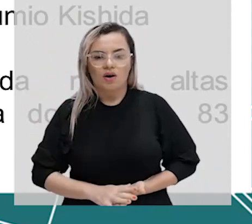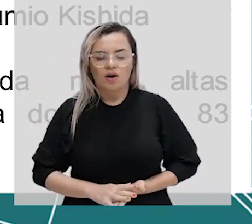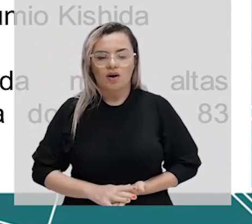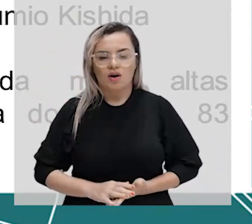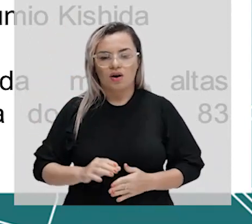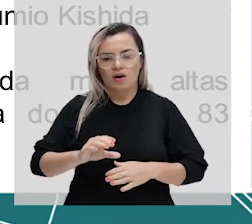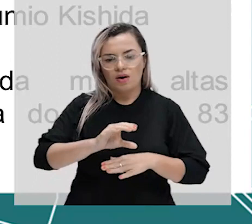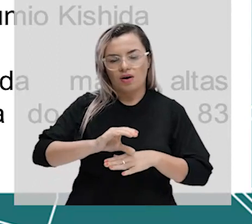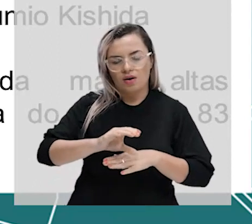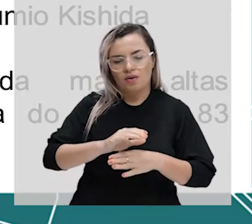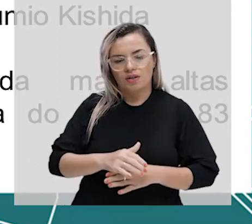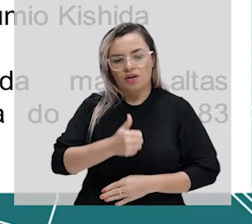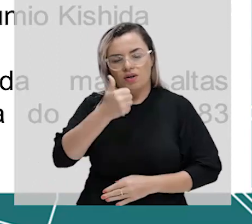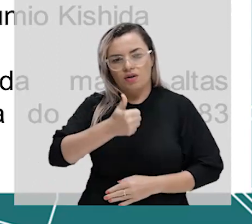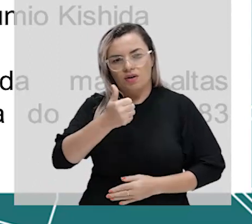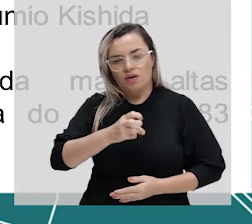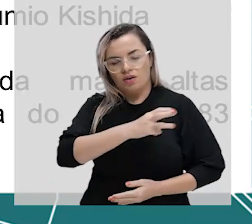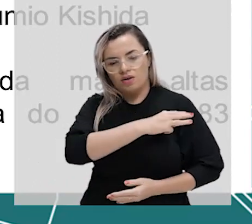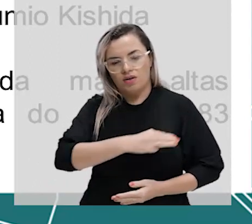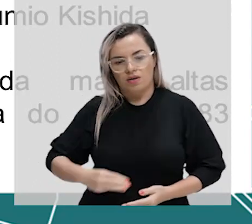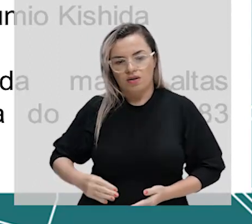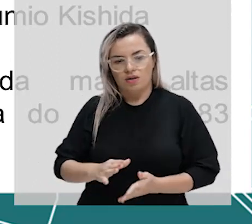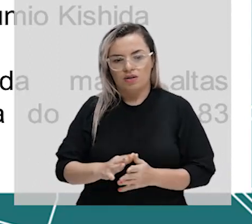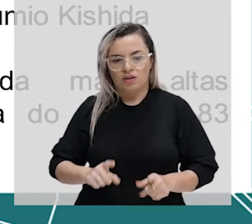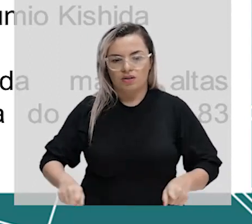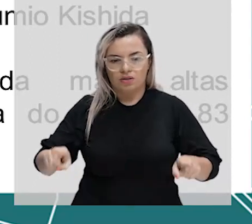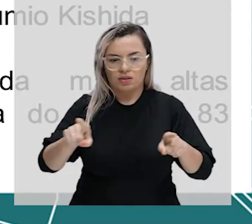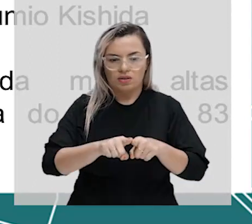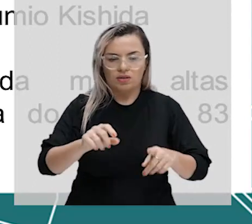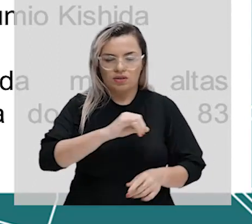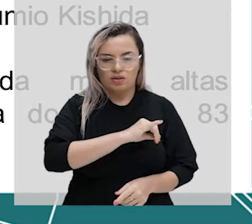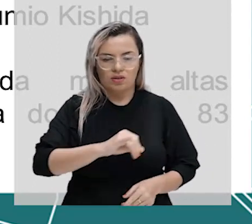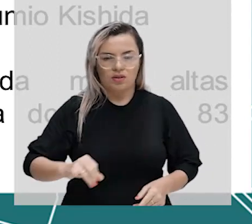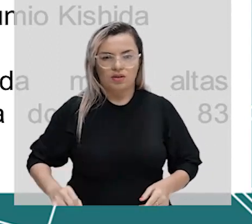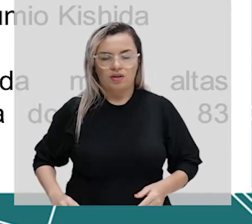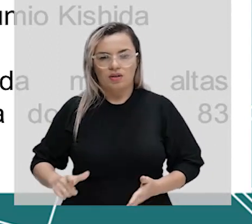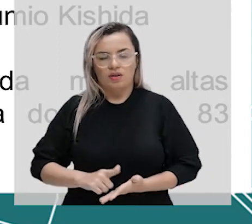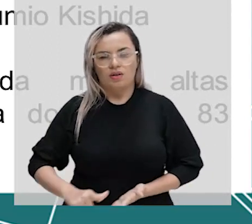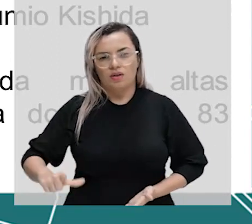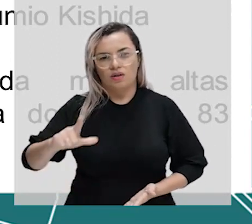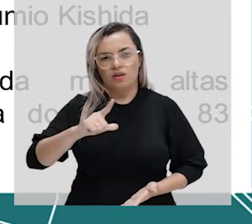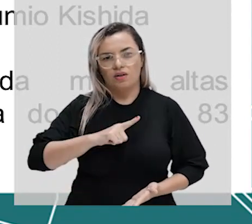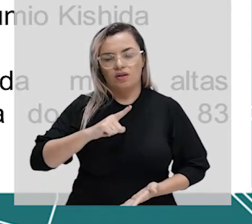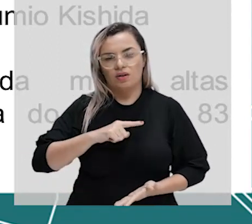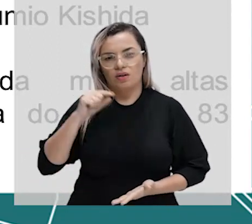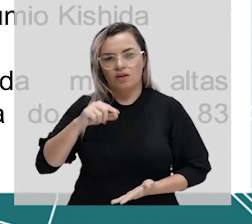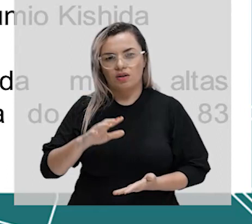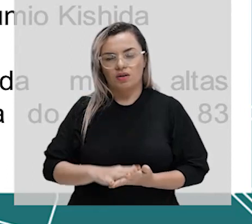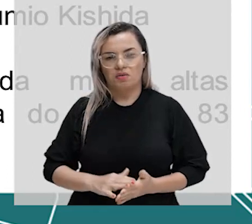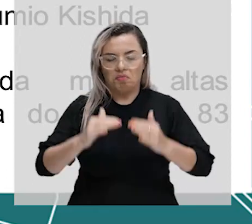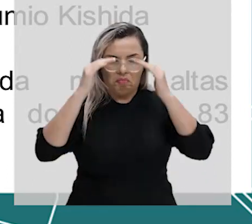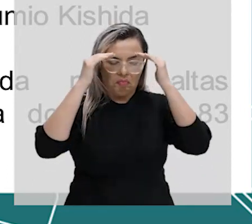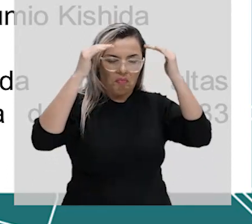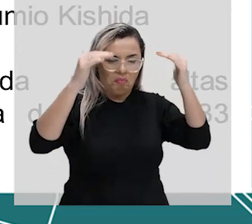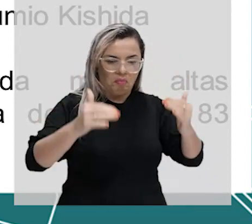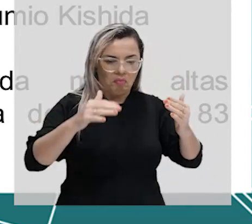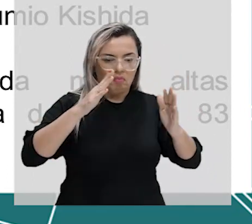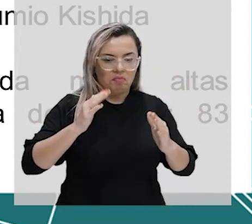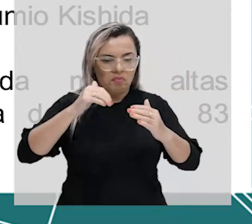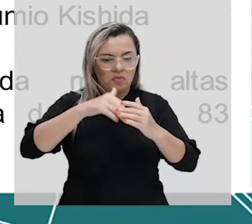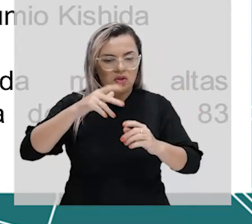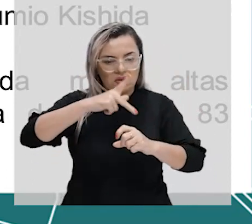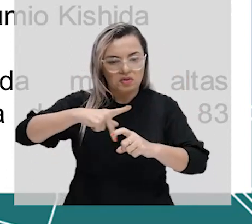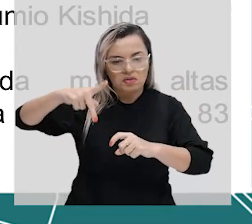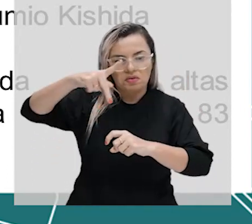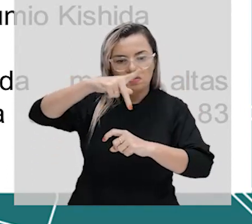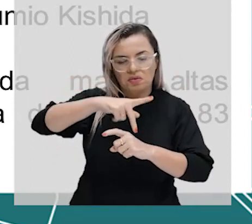um primeiro-ministro, mas também tem um imperador, galera, tá certo? O imperador, inclusive, ele tem uma grande respeito dentro dessa sociedade. Aqui está o